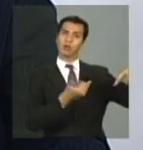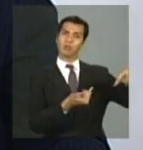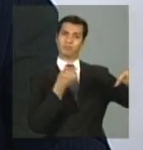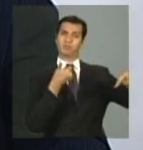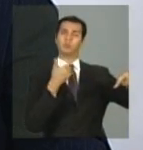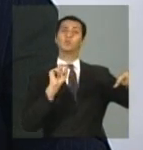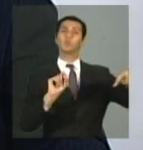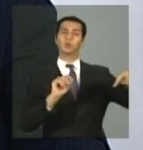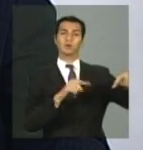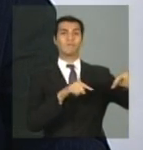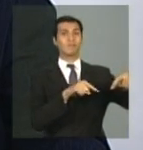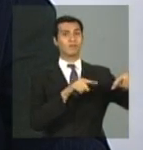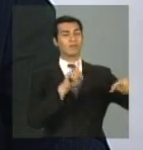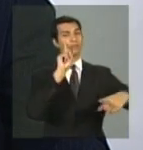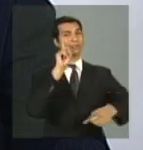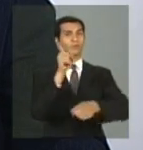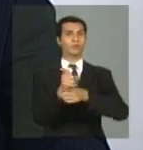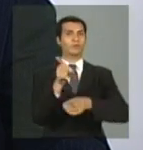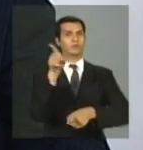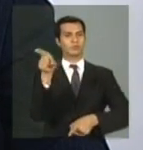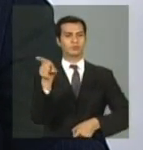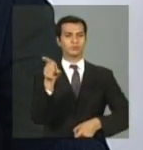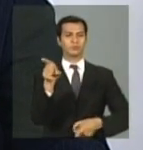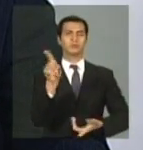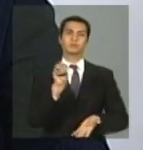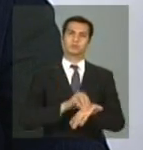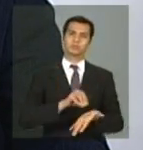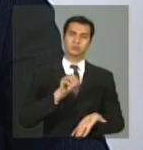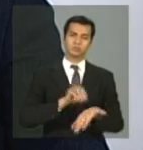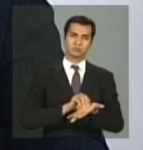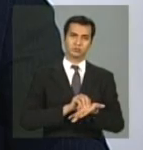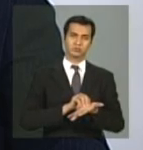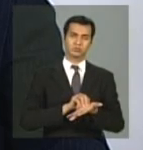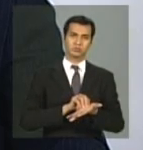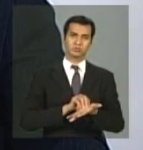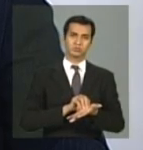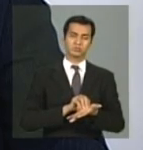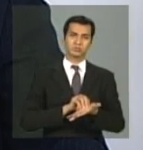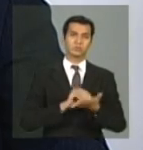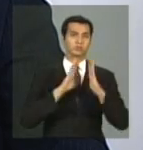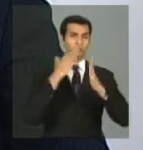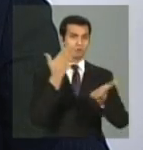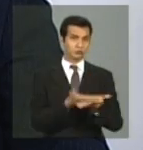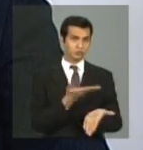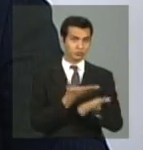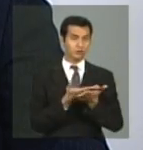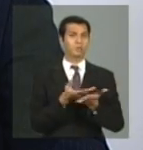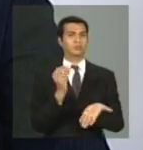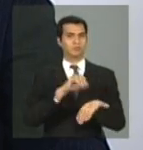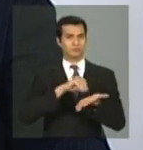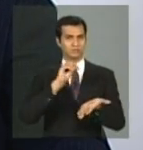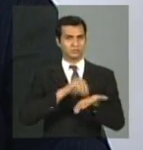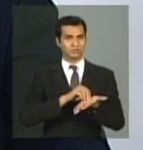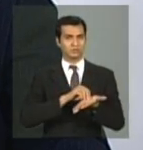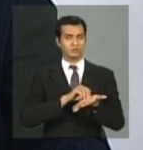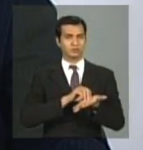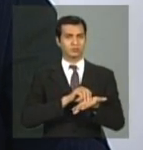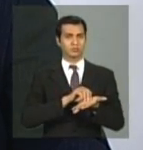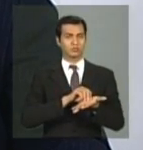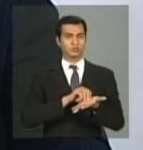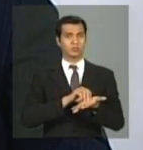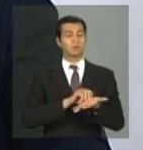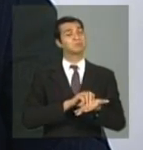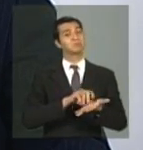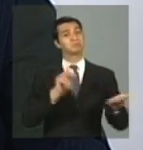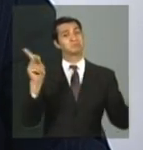Família, não encontramos um dos seus integrantes na escola. Tá? Isso poderá